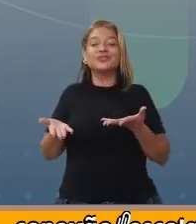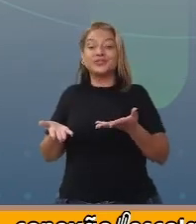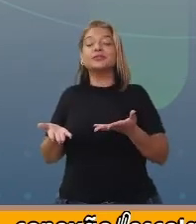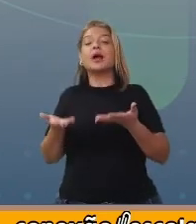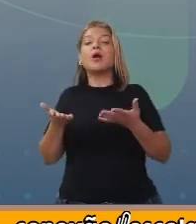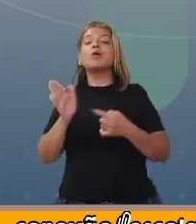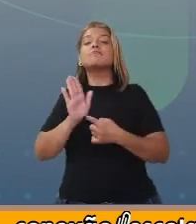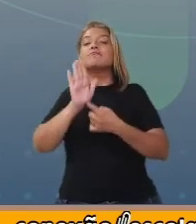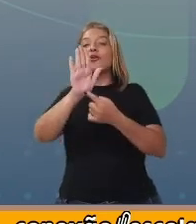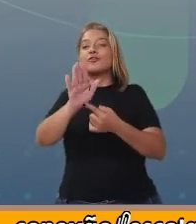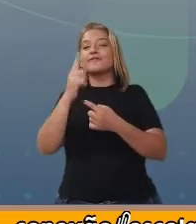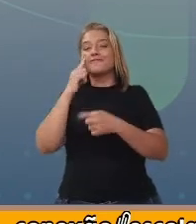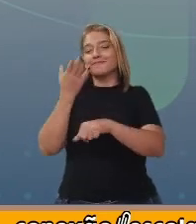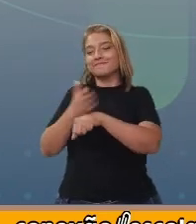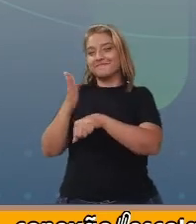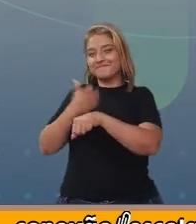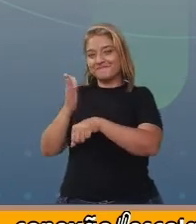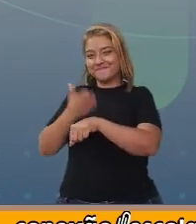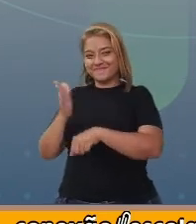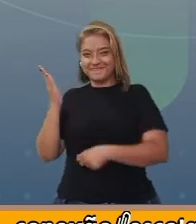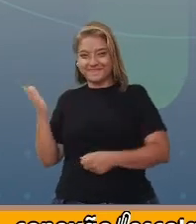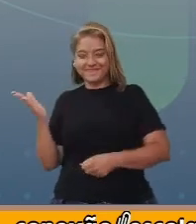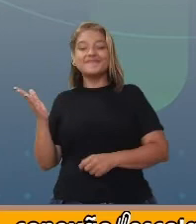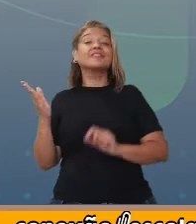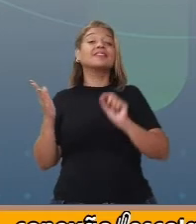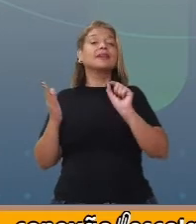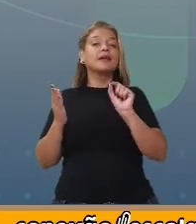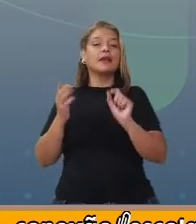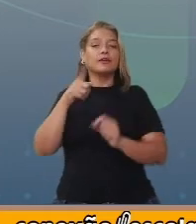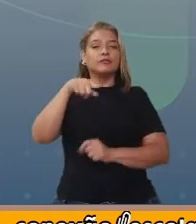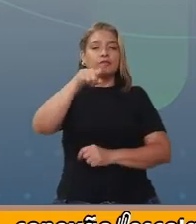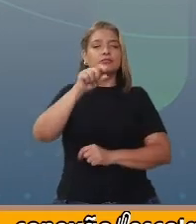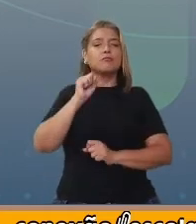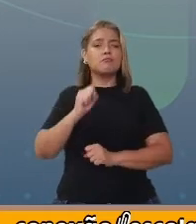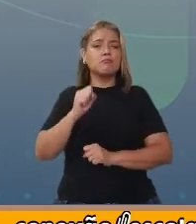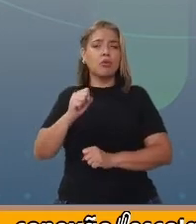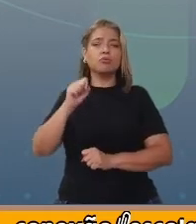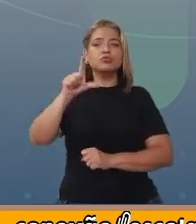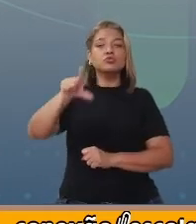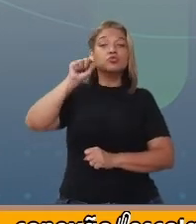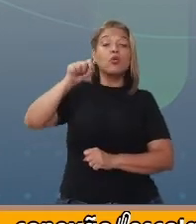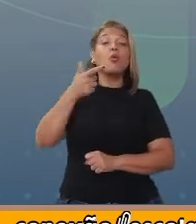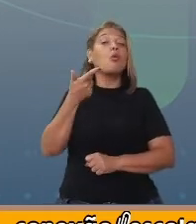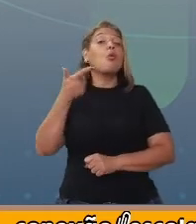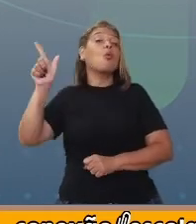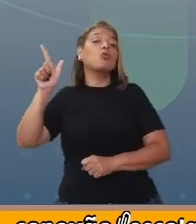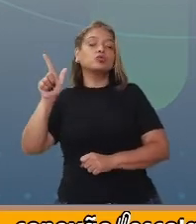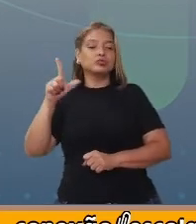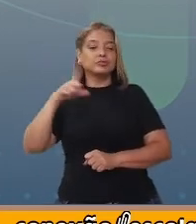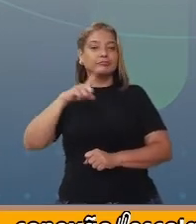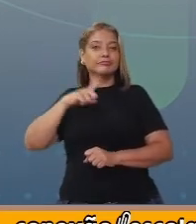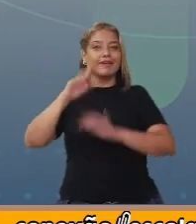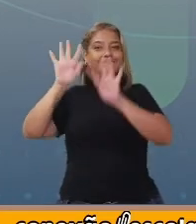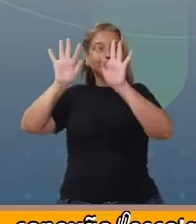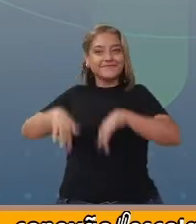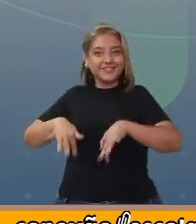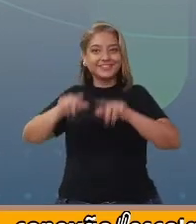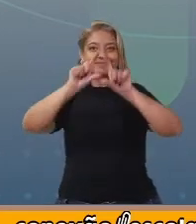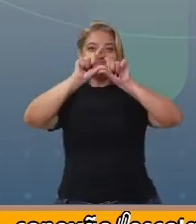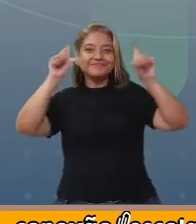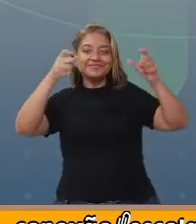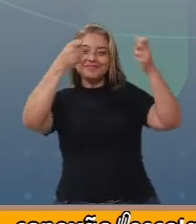hora de praticar. Que tal escolher outro final para o conto, o lobo e os